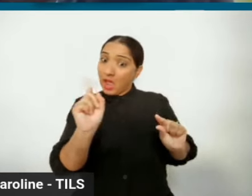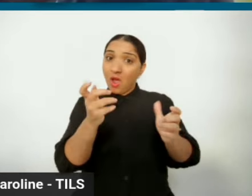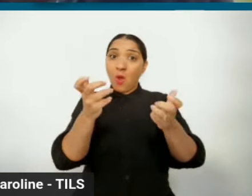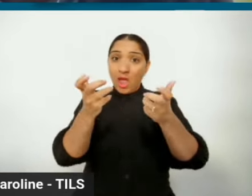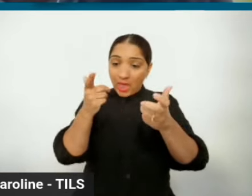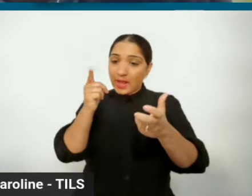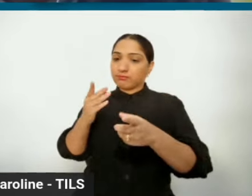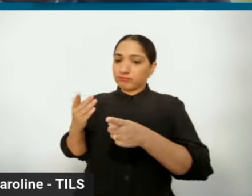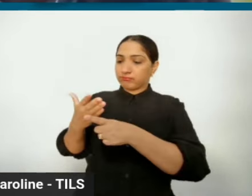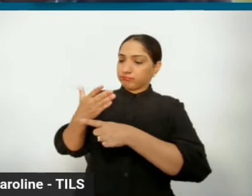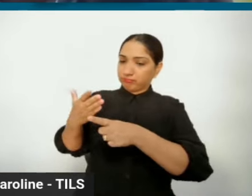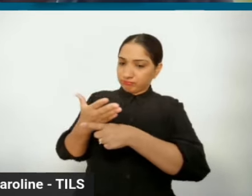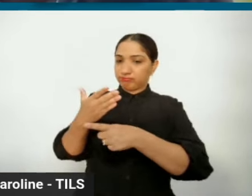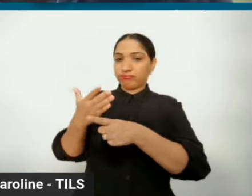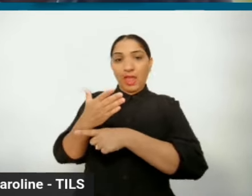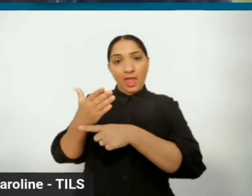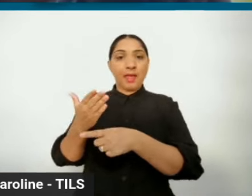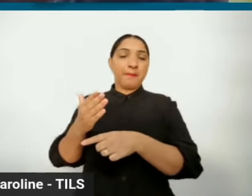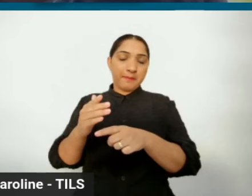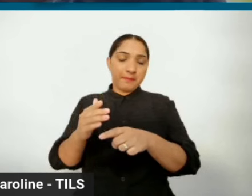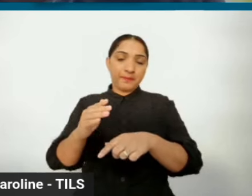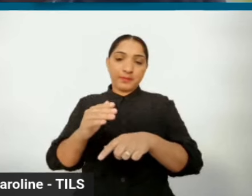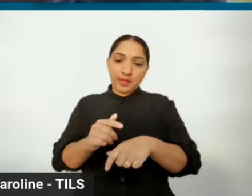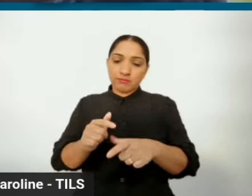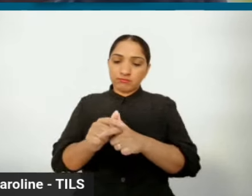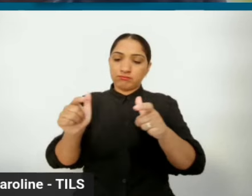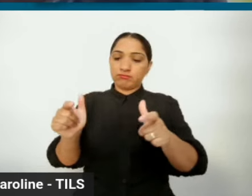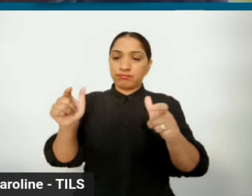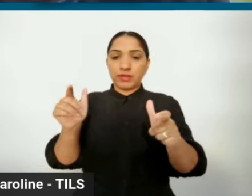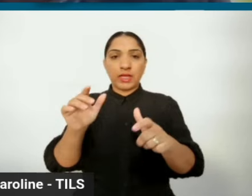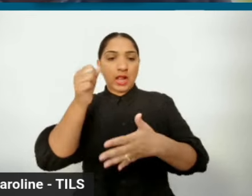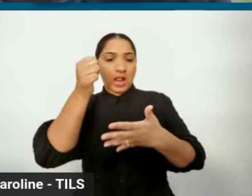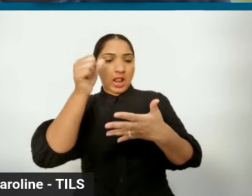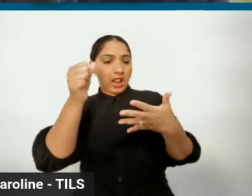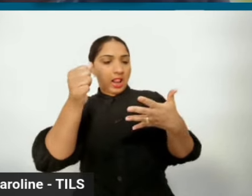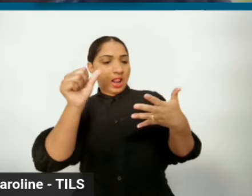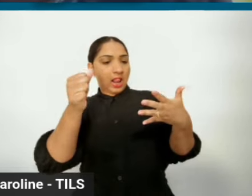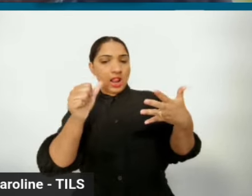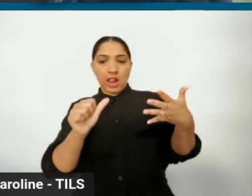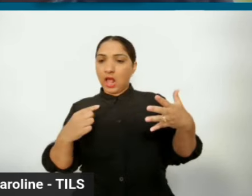são os candidatos, quais são as candidatas, analisando aí o que já